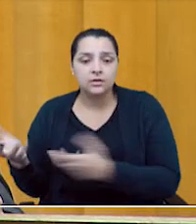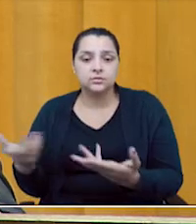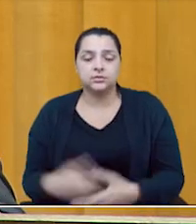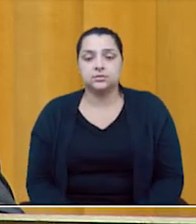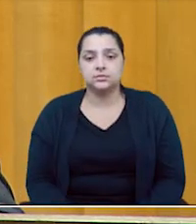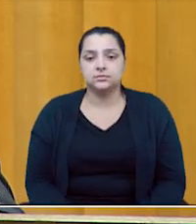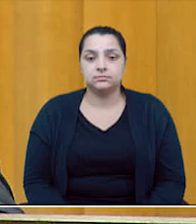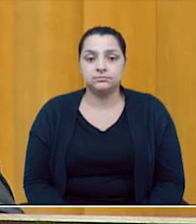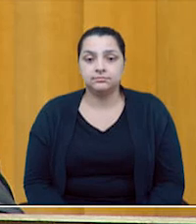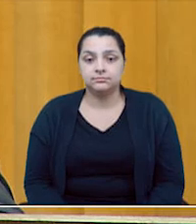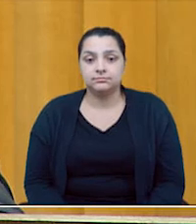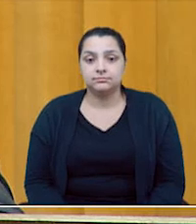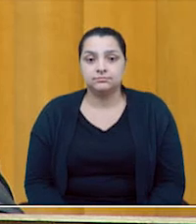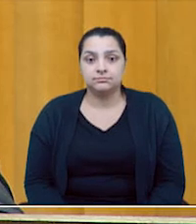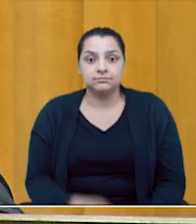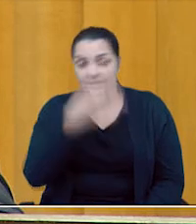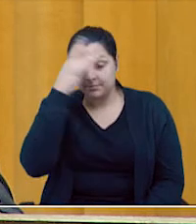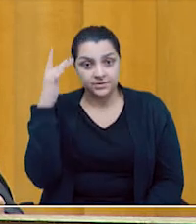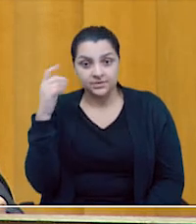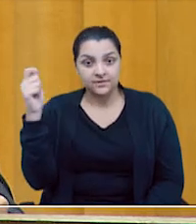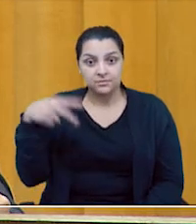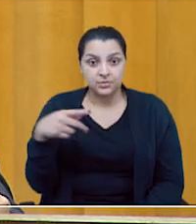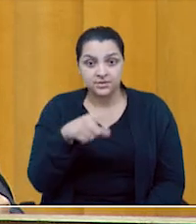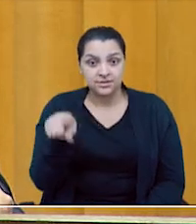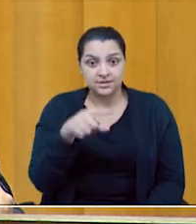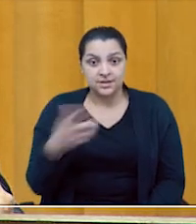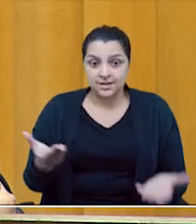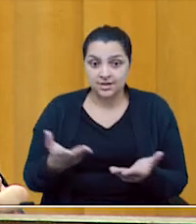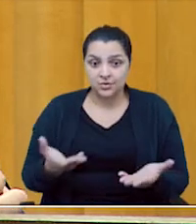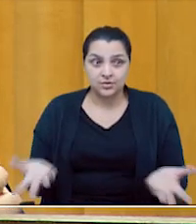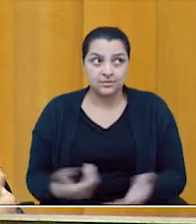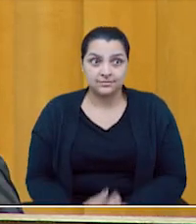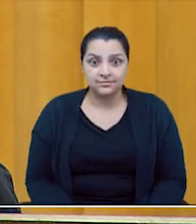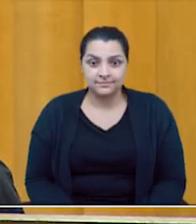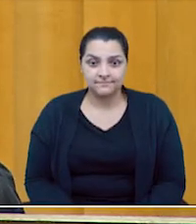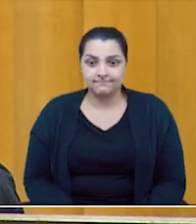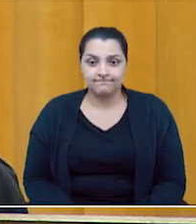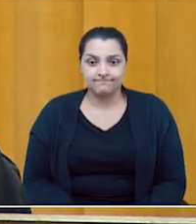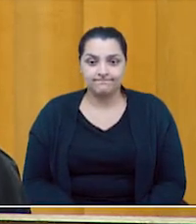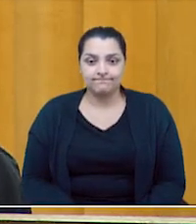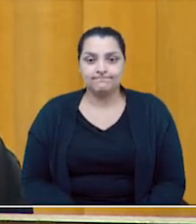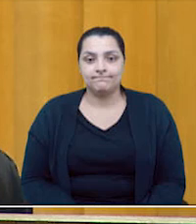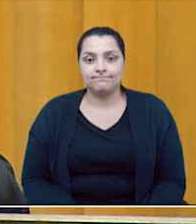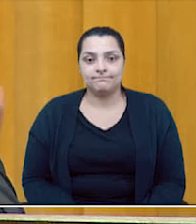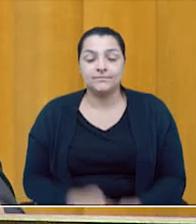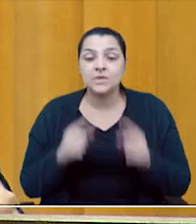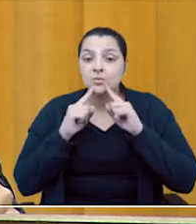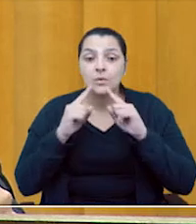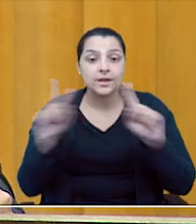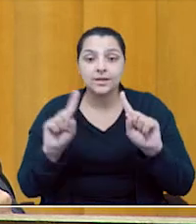Ou será que as pessoas vão se aposentar, essas que estão agora vão se aposentar? Não é uma crítica, é um convite à